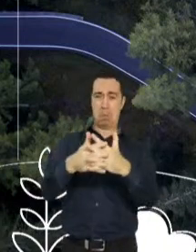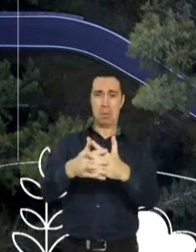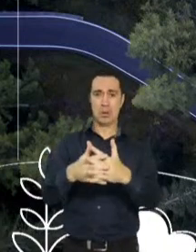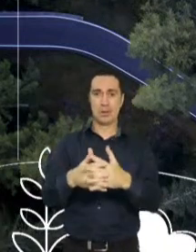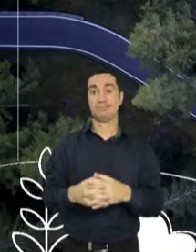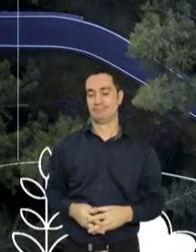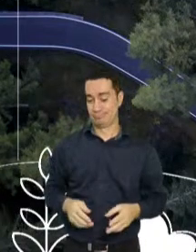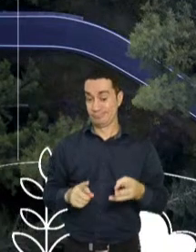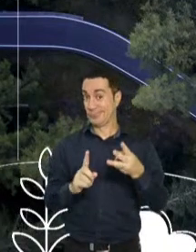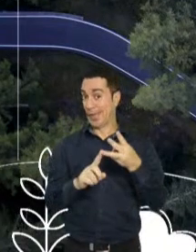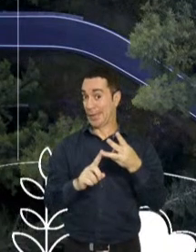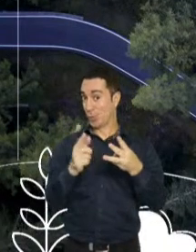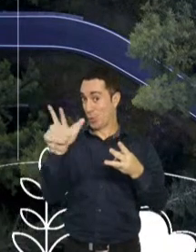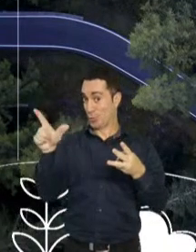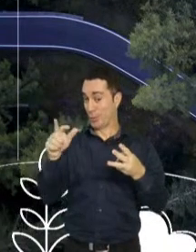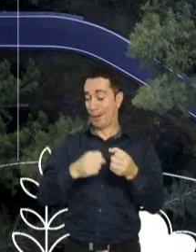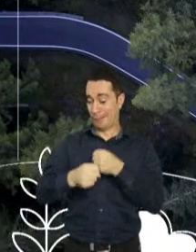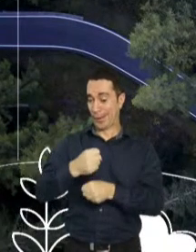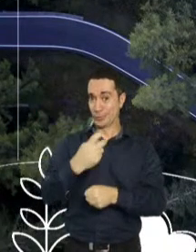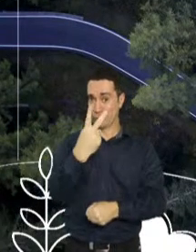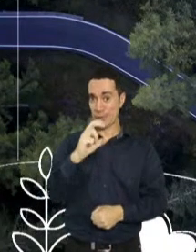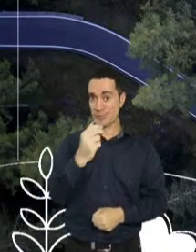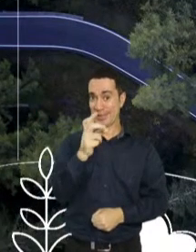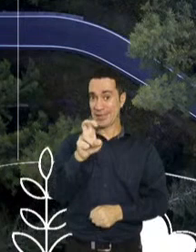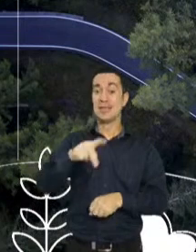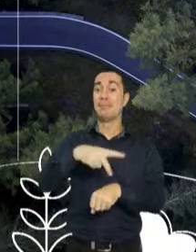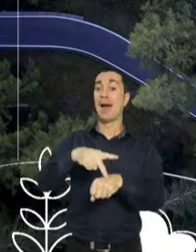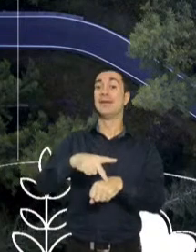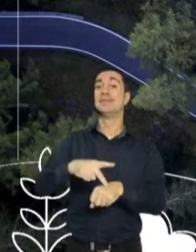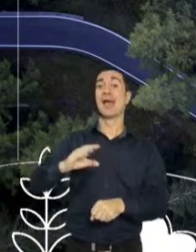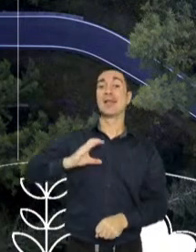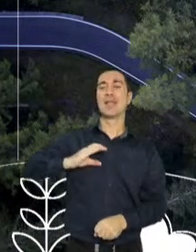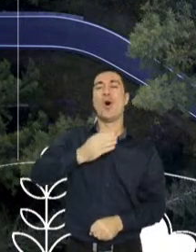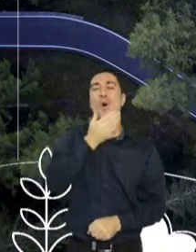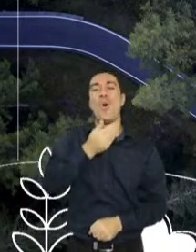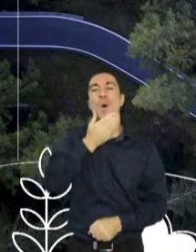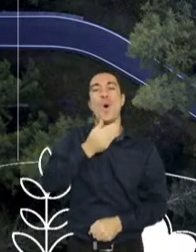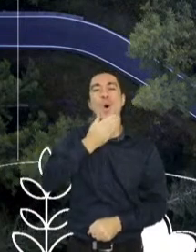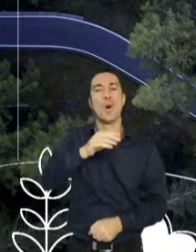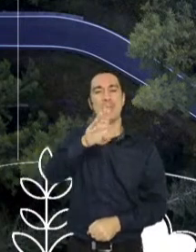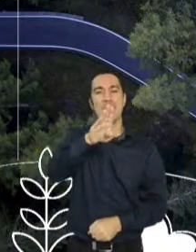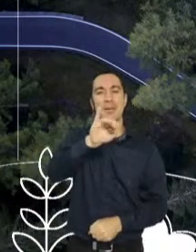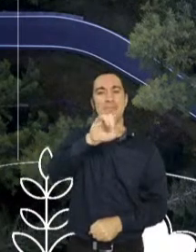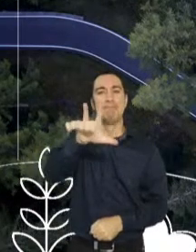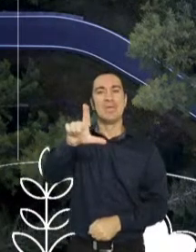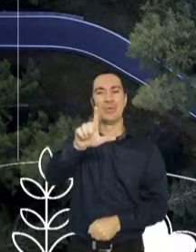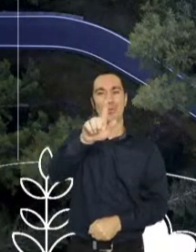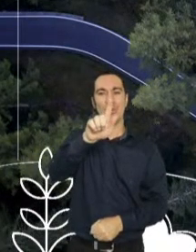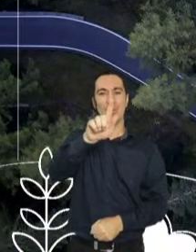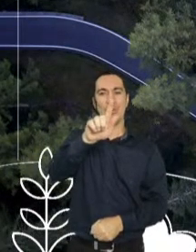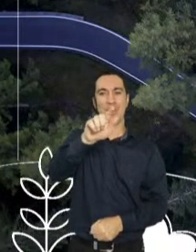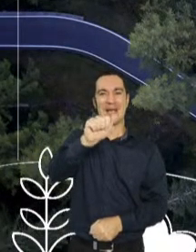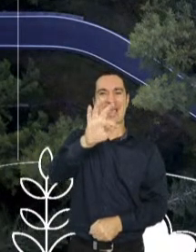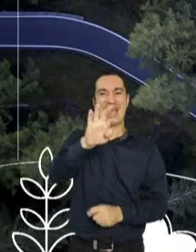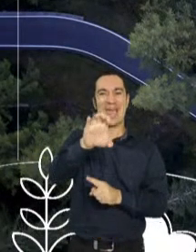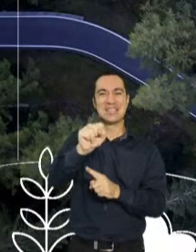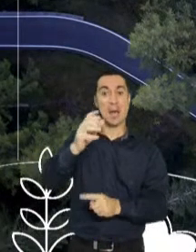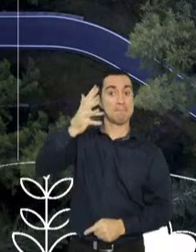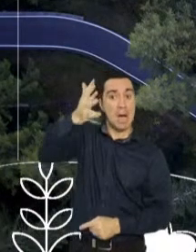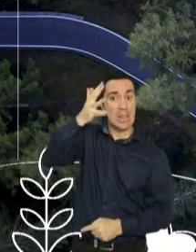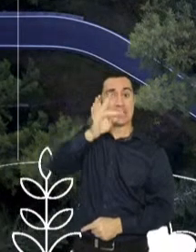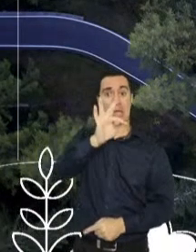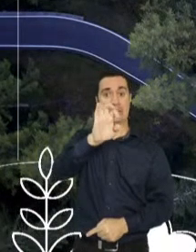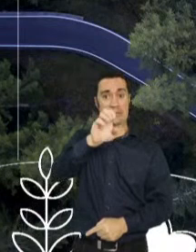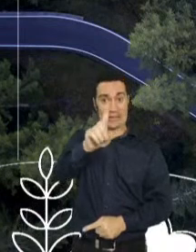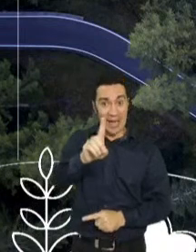Cenário 3, 2015 também, Canadá, Bill Gates no palco do TED Talks. Quem não viu esse